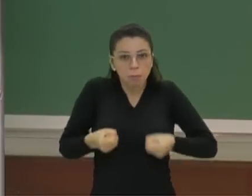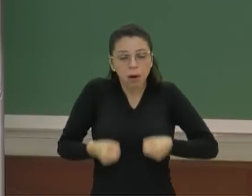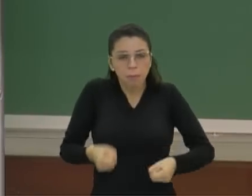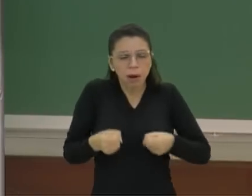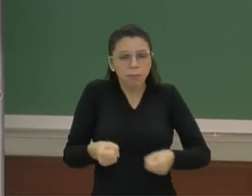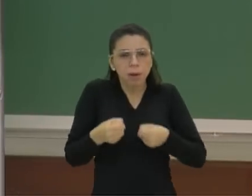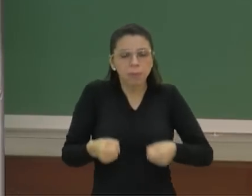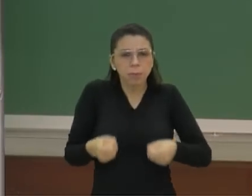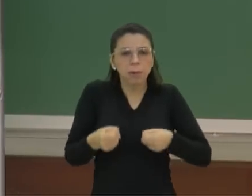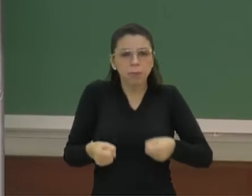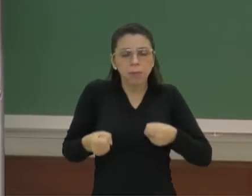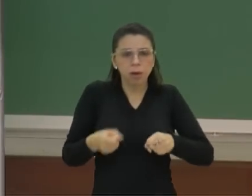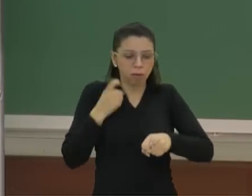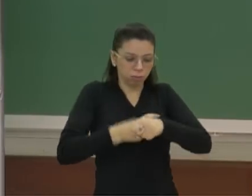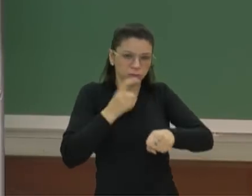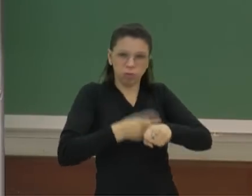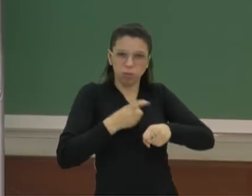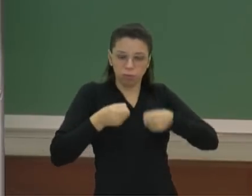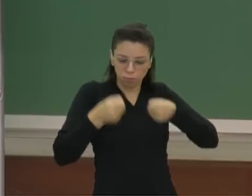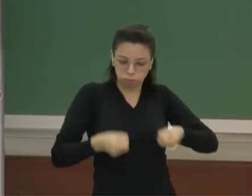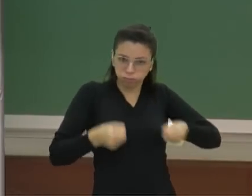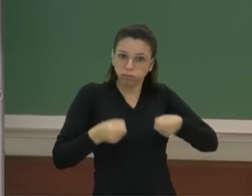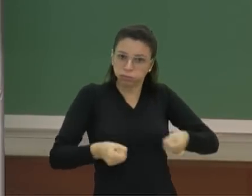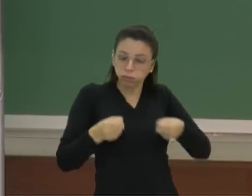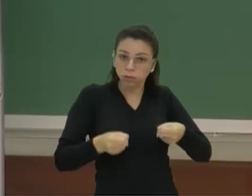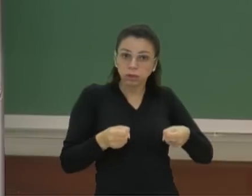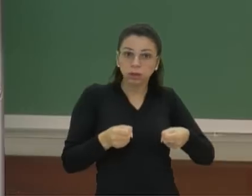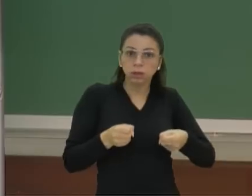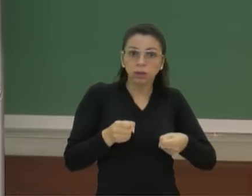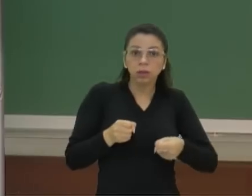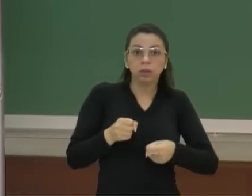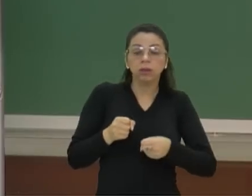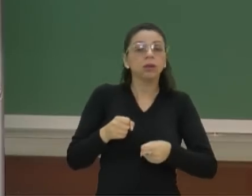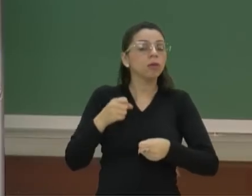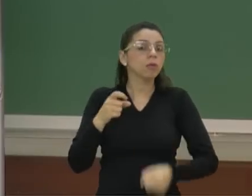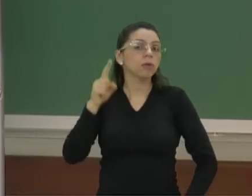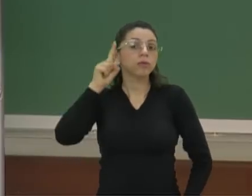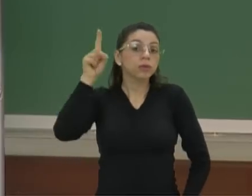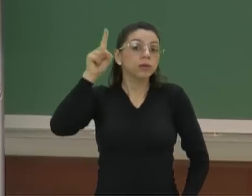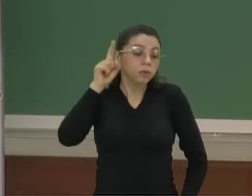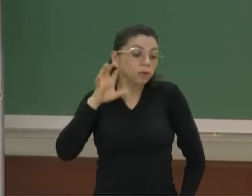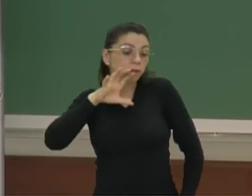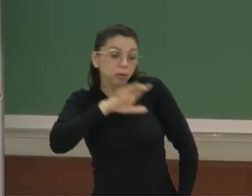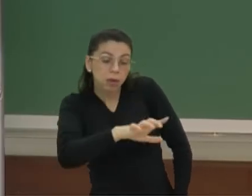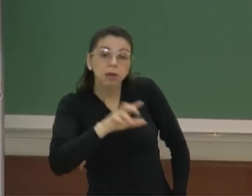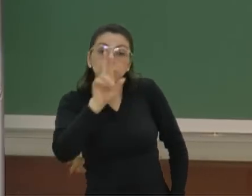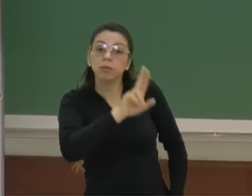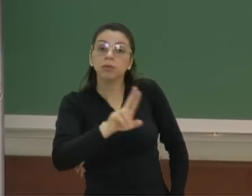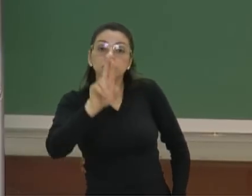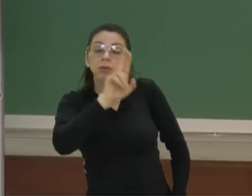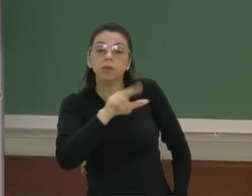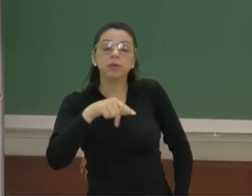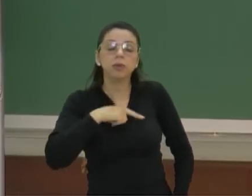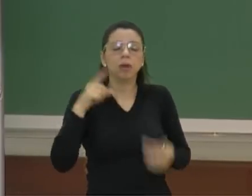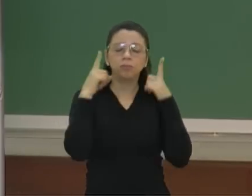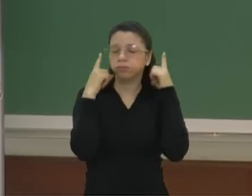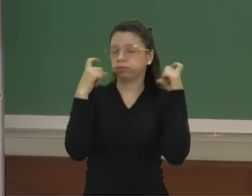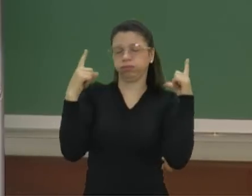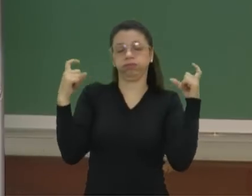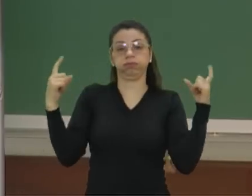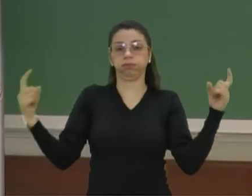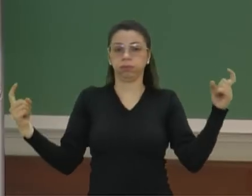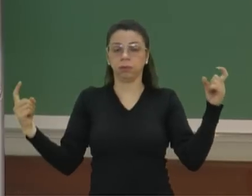quebrando a calçada. Então percebam que no dia a dia dele, ele utiliza um equipamento que tem um ruído muito